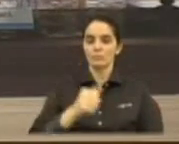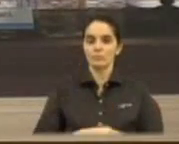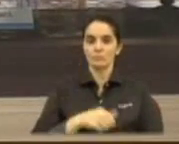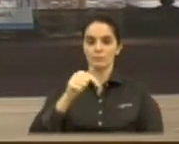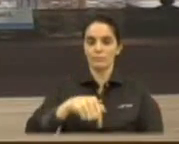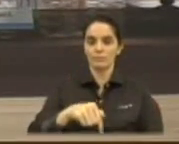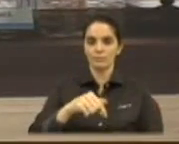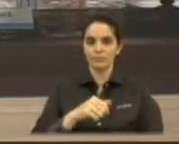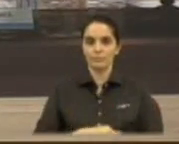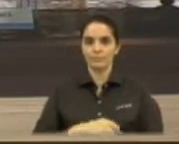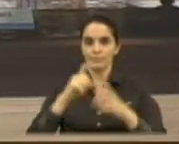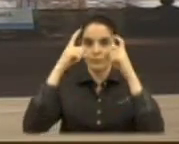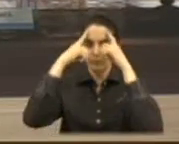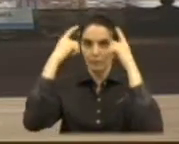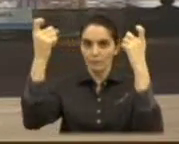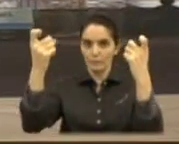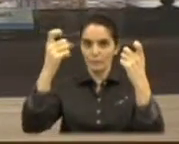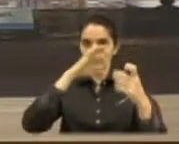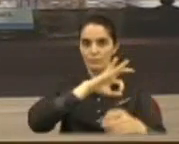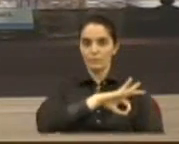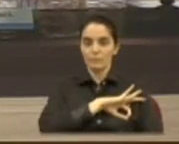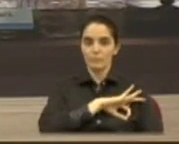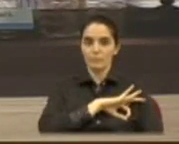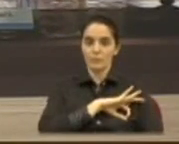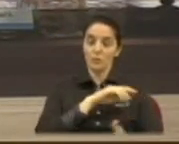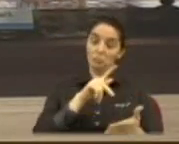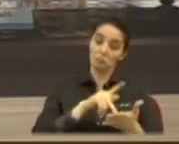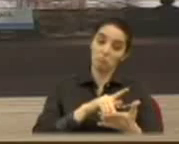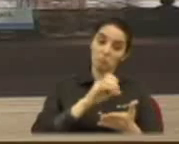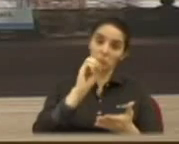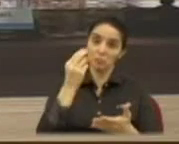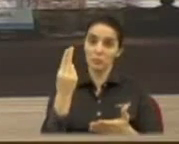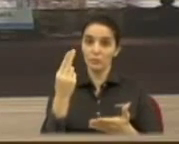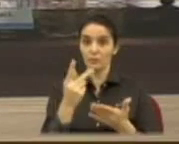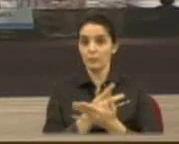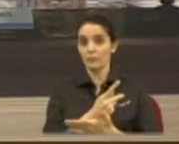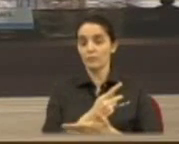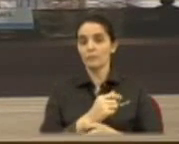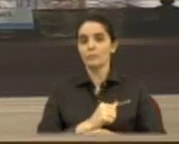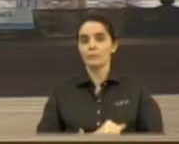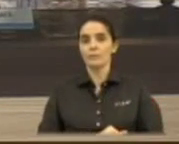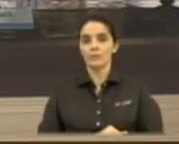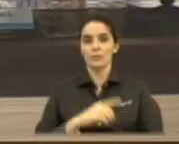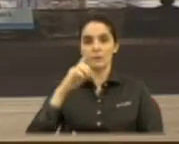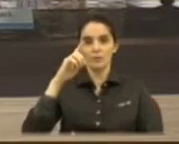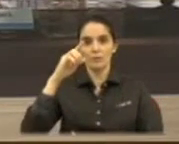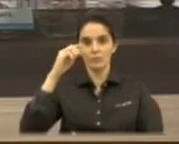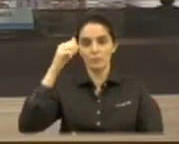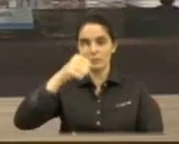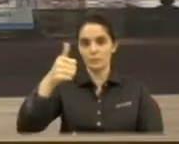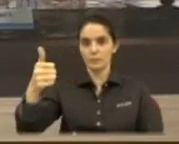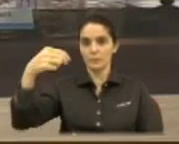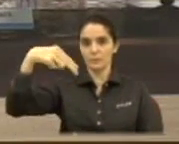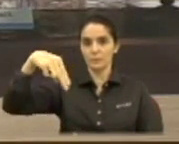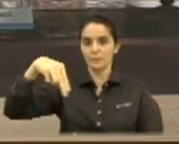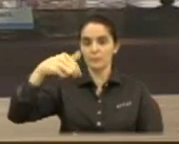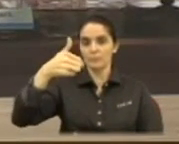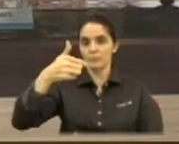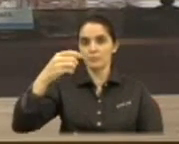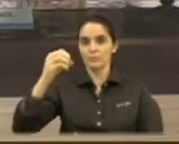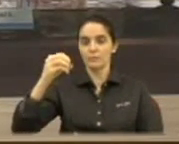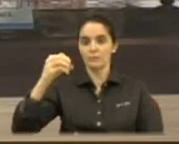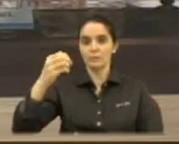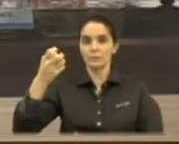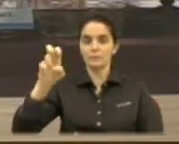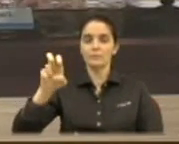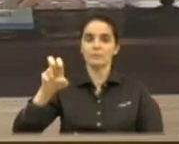o tema Violência Policial, Verdade ou Mito, realizada no dia 11 de novembro de 2015 no plenário da Câmara